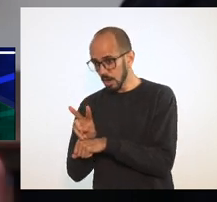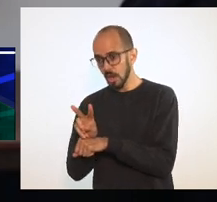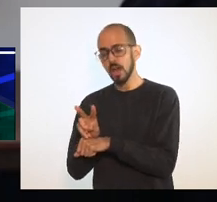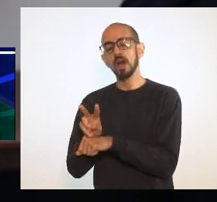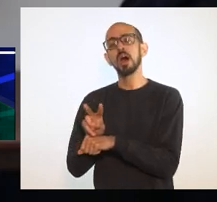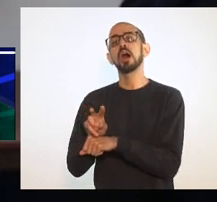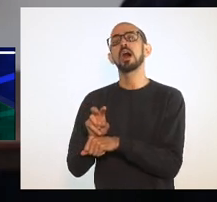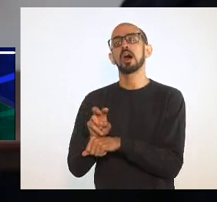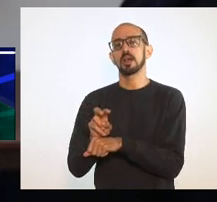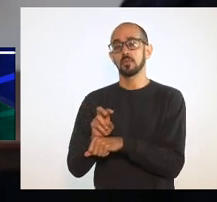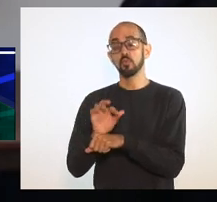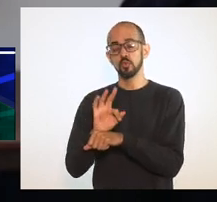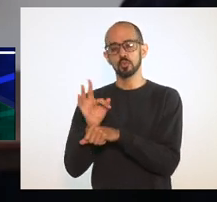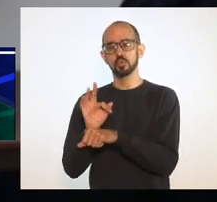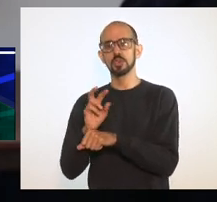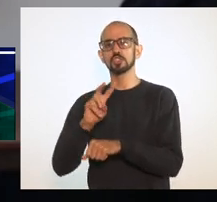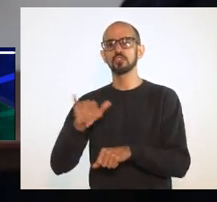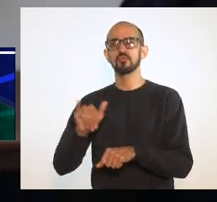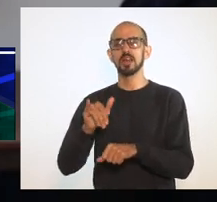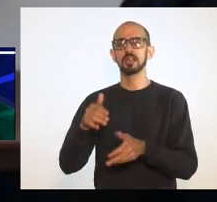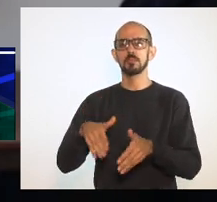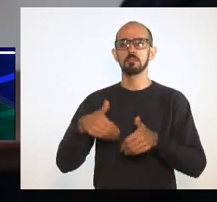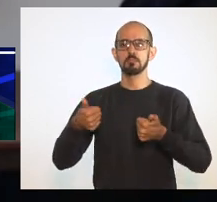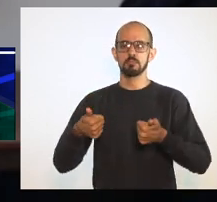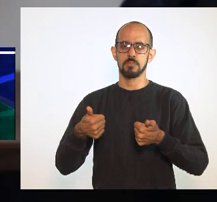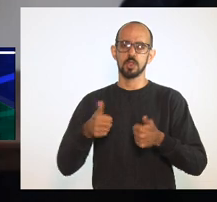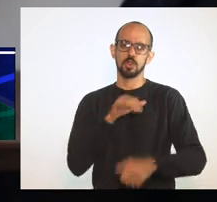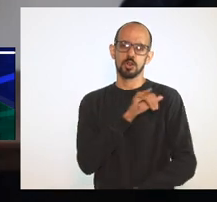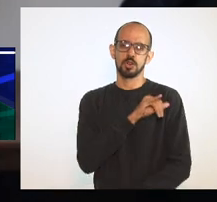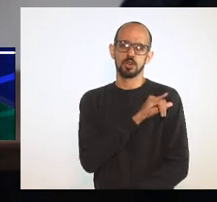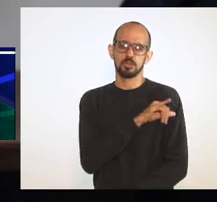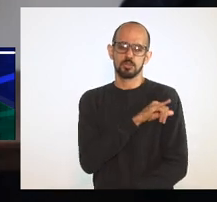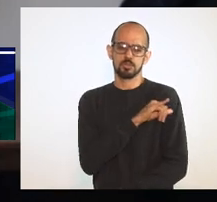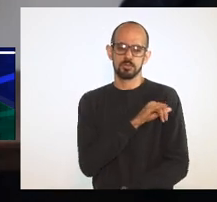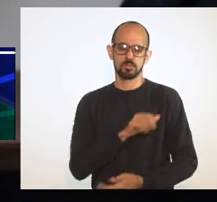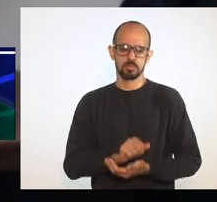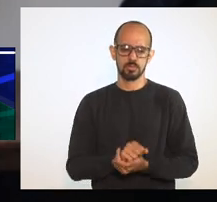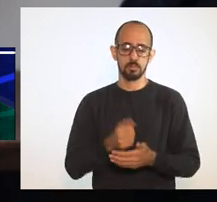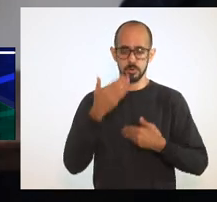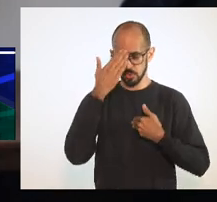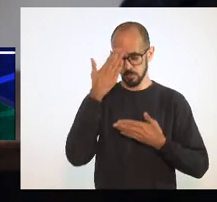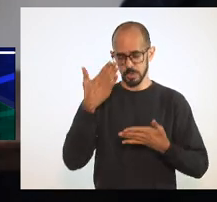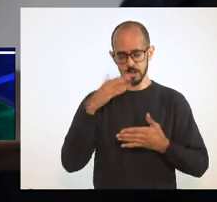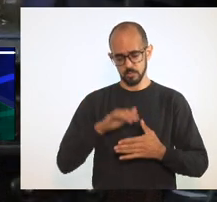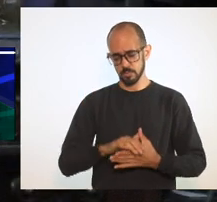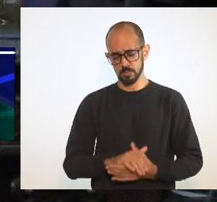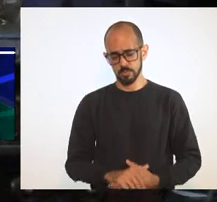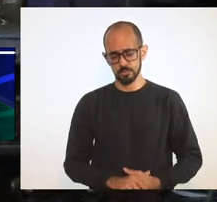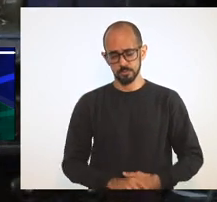mortos-vivos, porque financeiramente não terá mais o que fazer aqui. Obrigado, presidente Marco Pacheco.